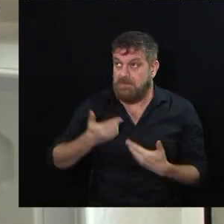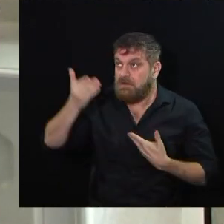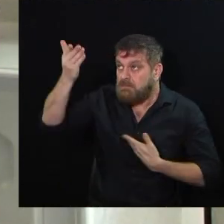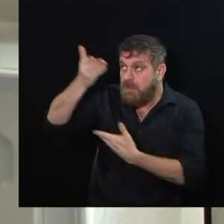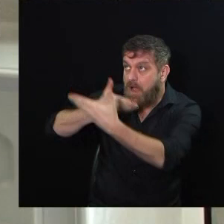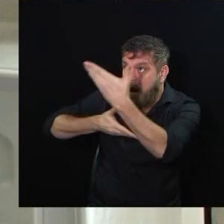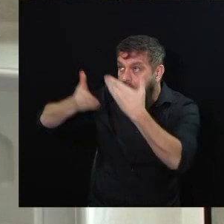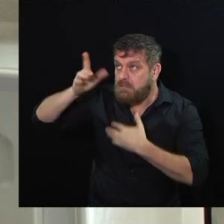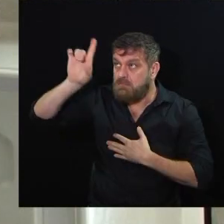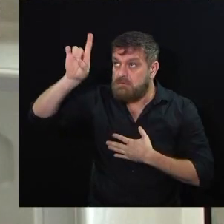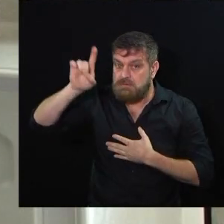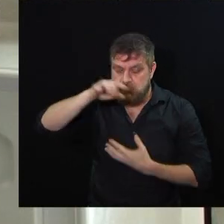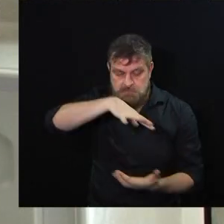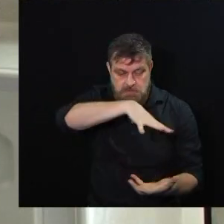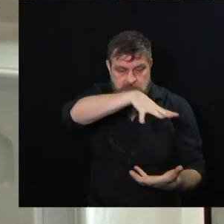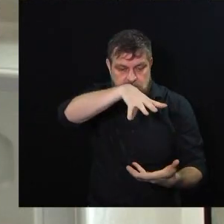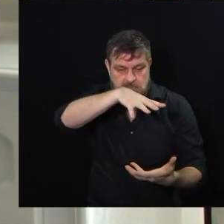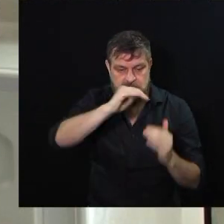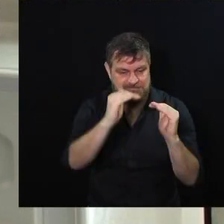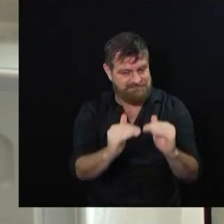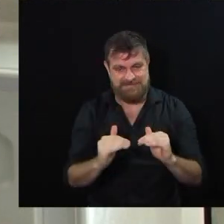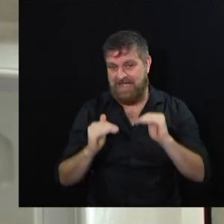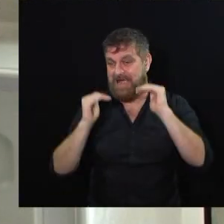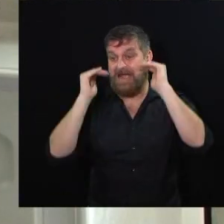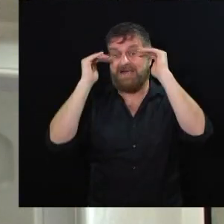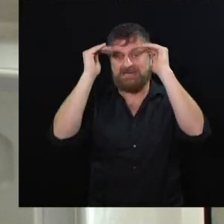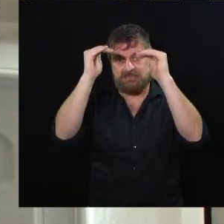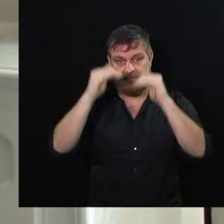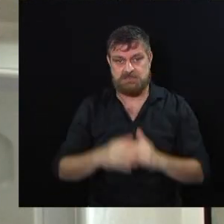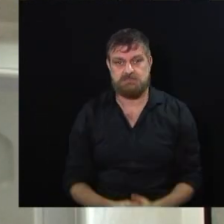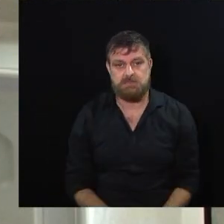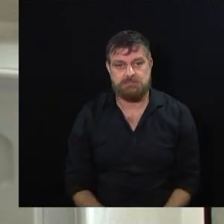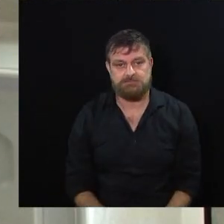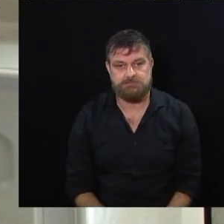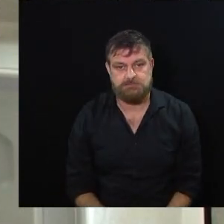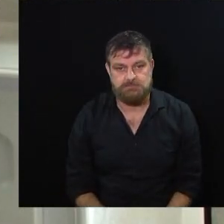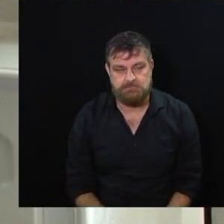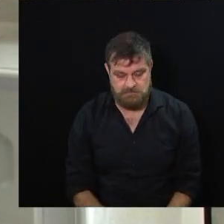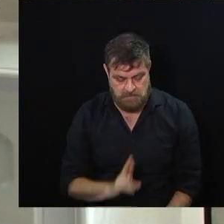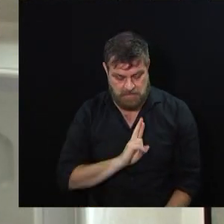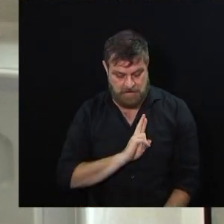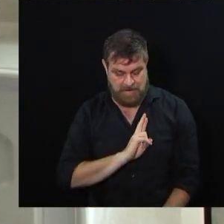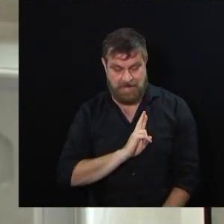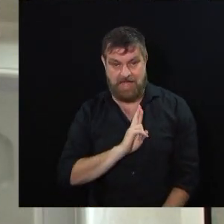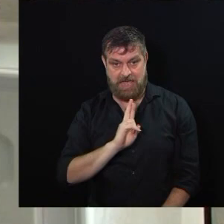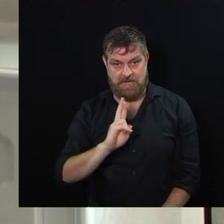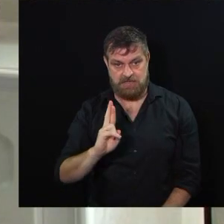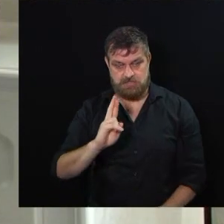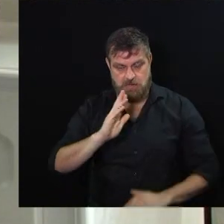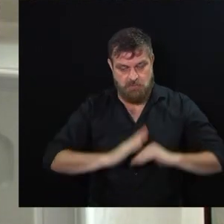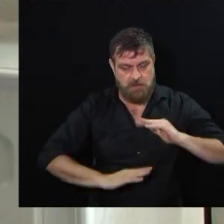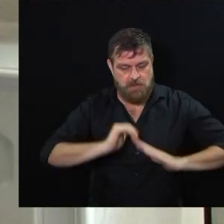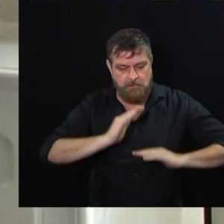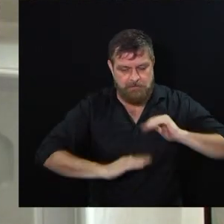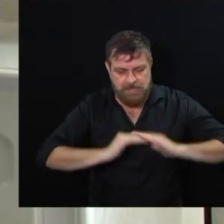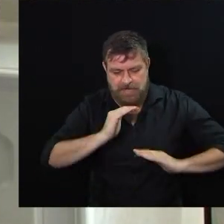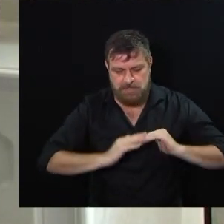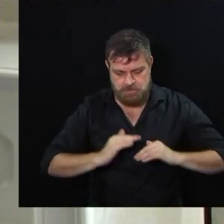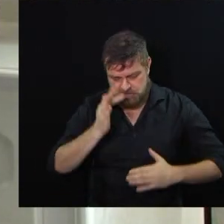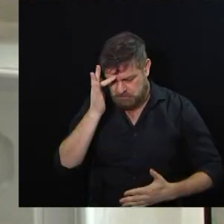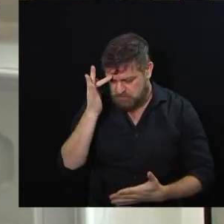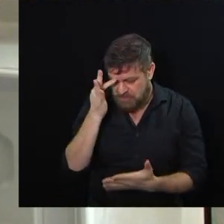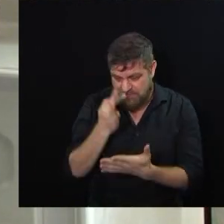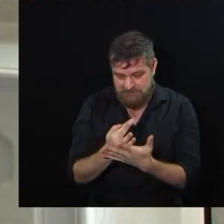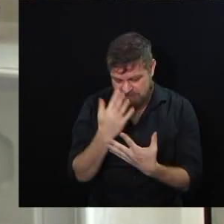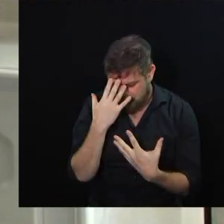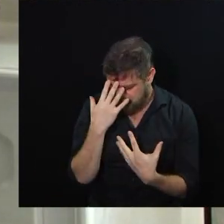aquilo que transcende o meu eu. A religião é uma prática de dogmas, de crenças, né? E aí entra